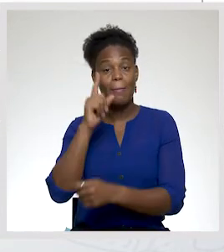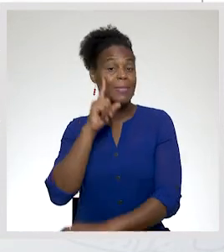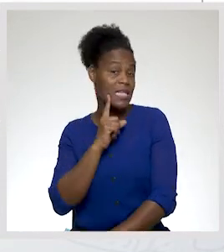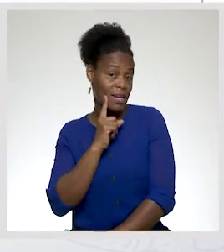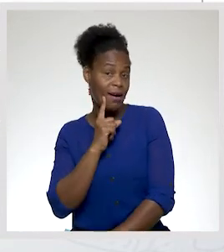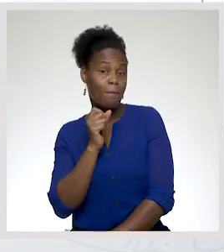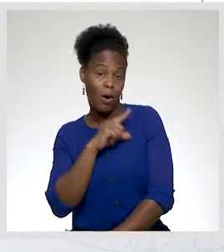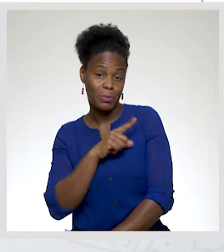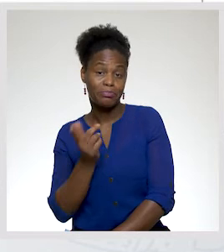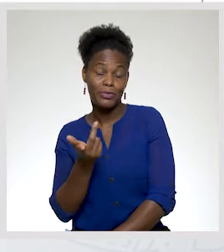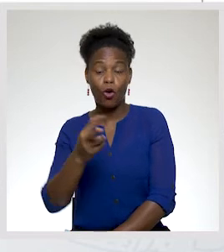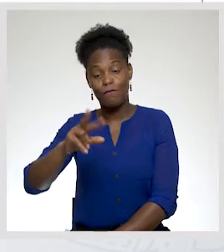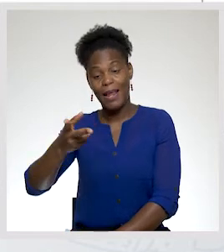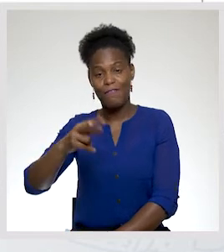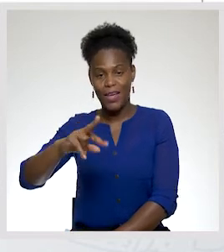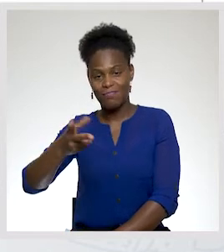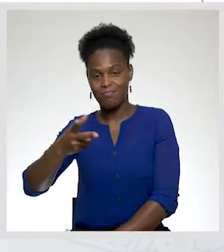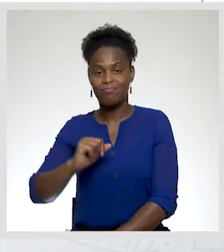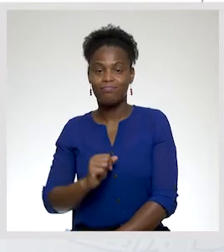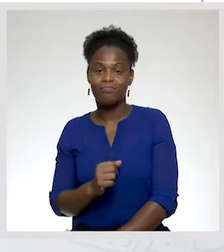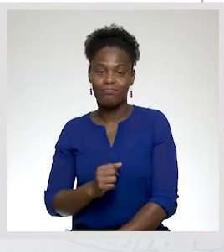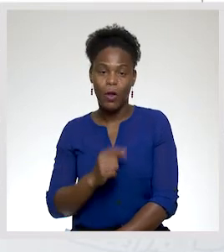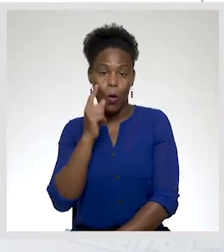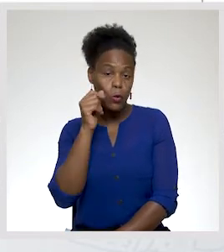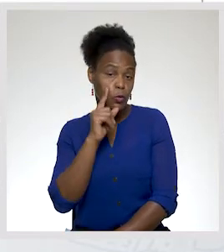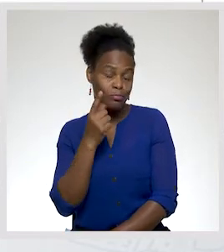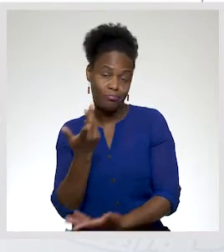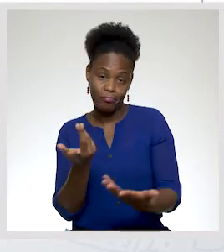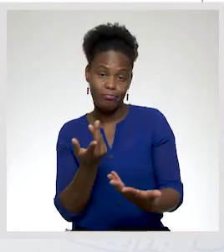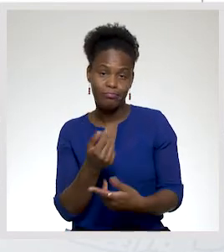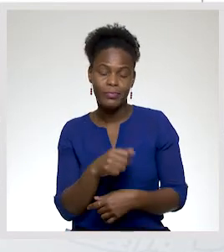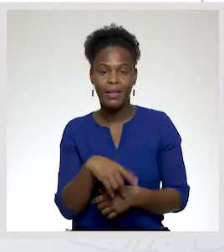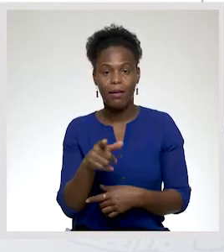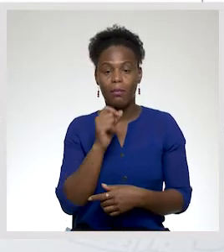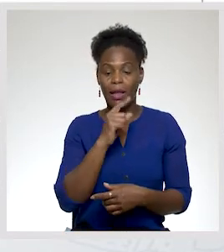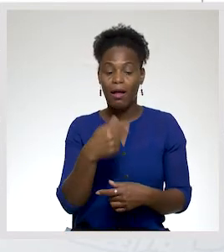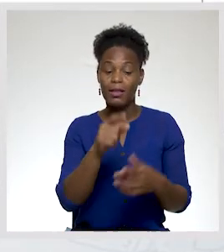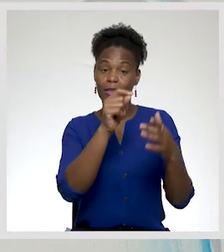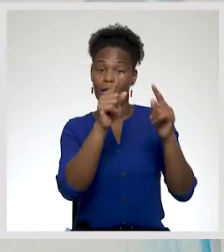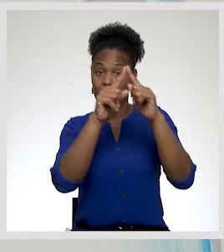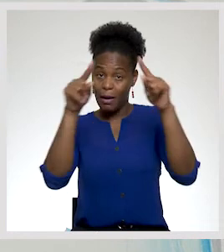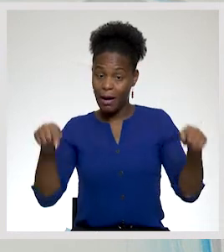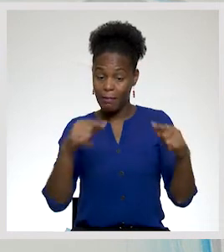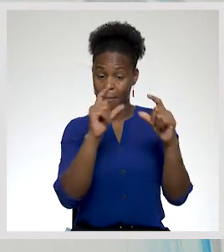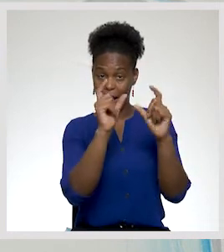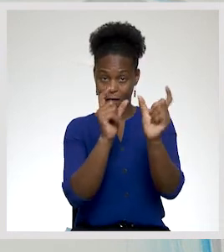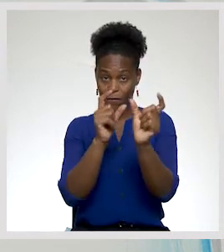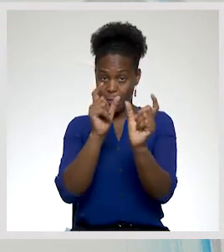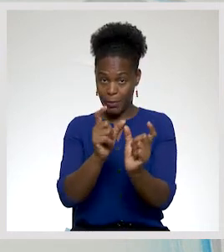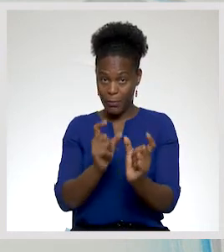menina, não é? Em gênero diferente. Então, vocês terão de preencher as outras